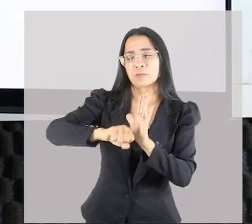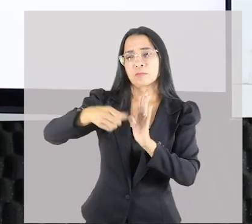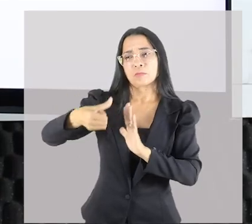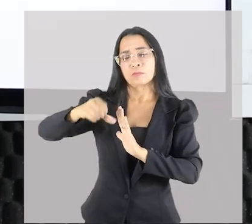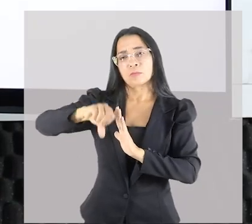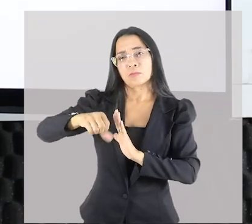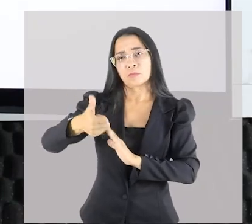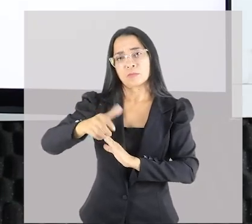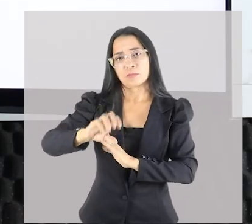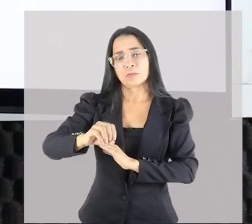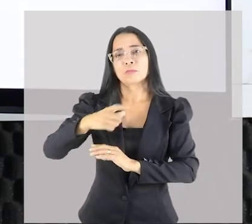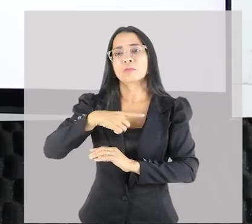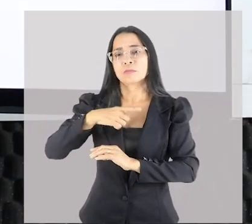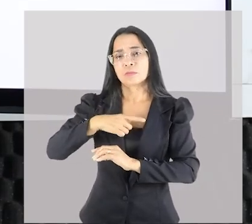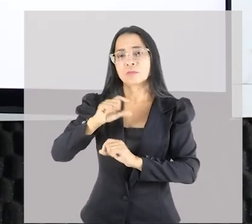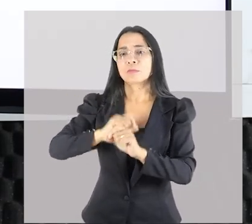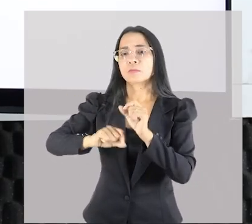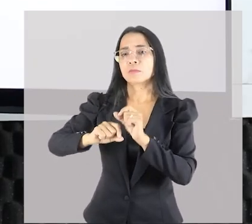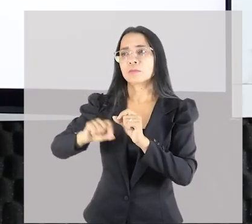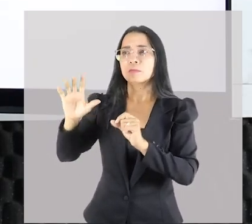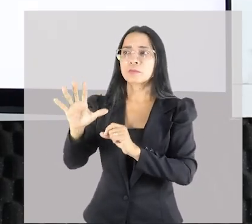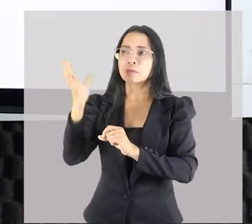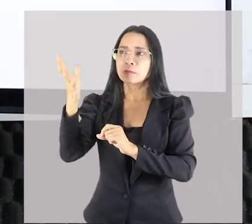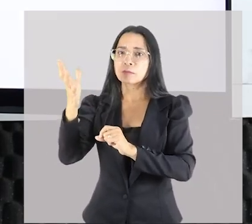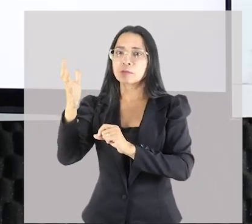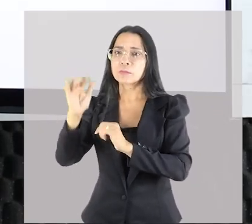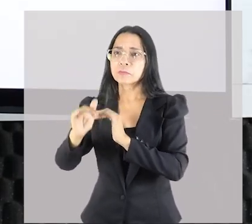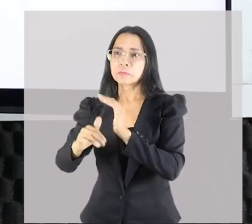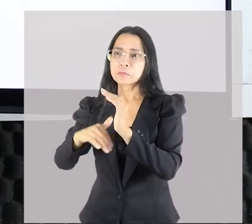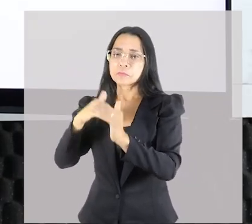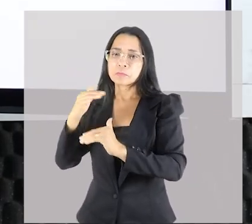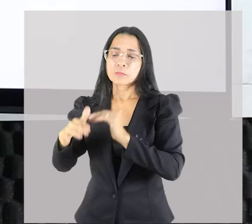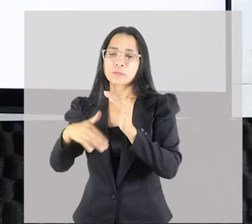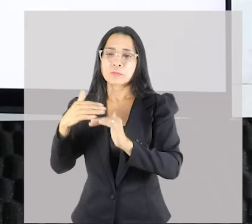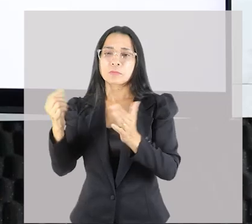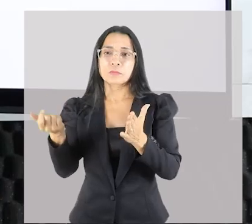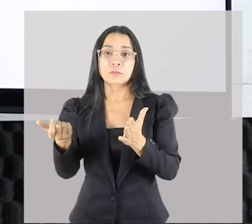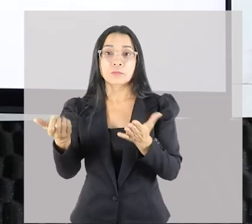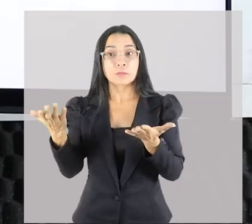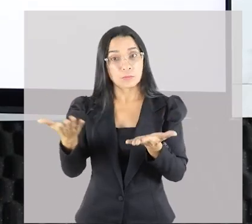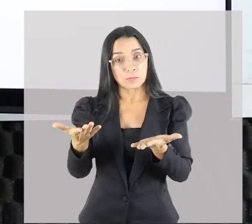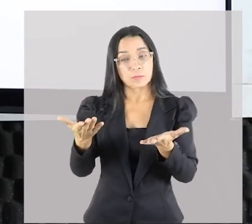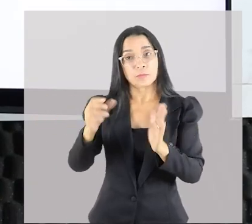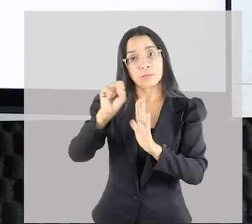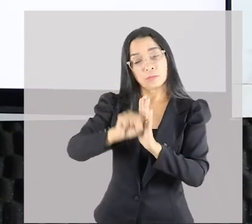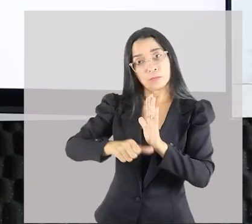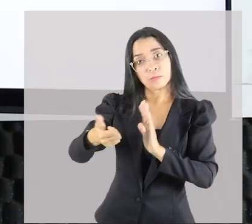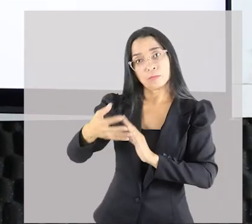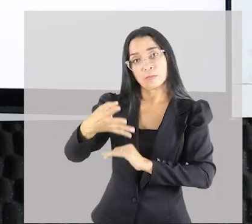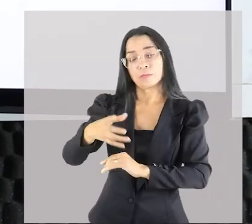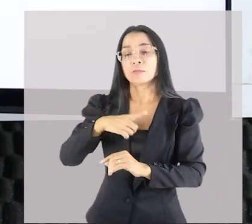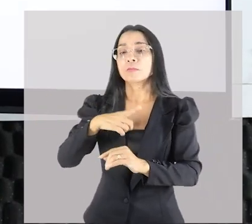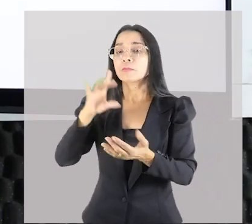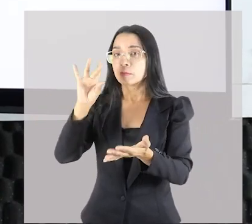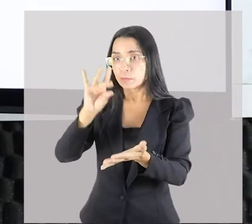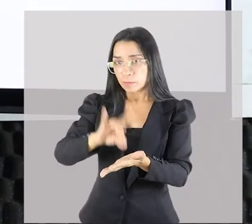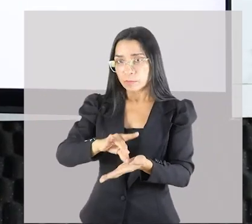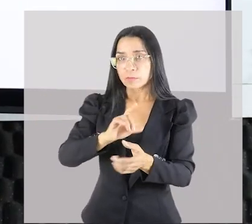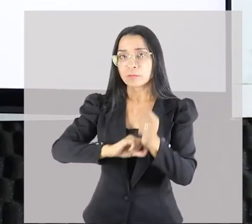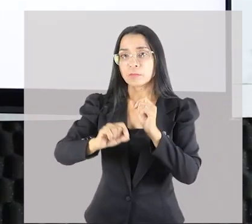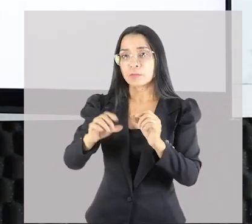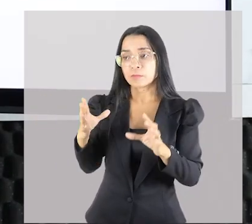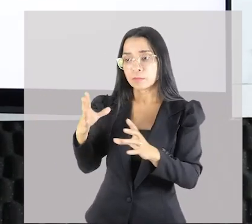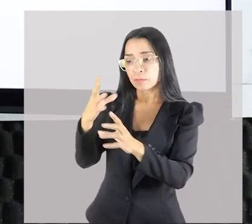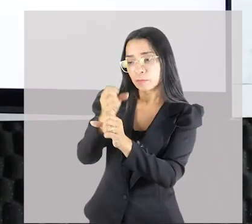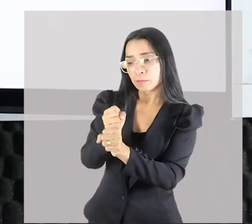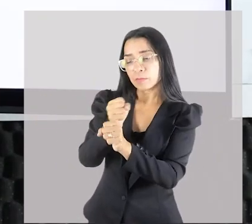esses cenários se construindo. Agora, no século XIV, você tem, de fato, né, a